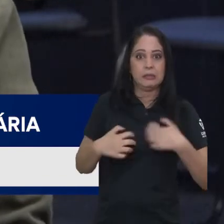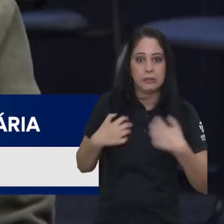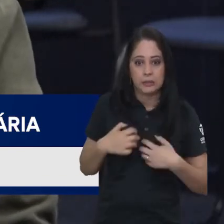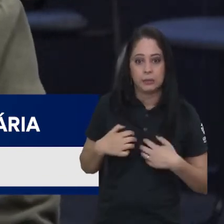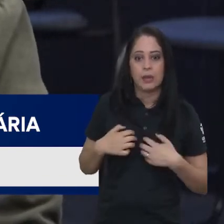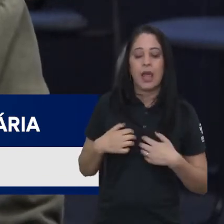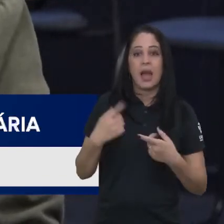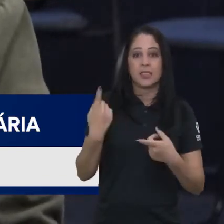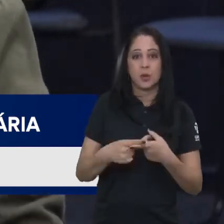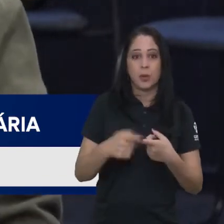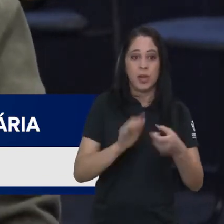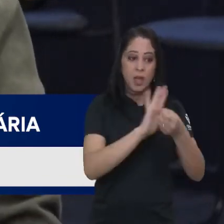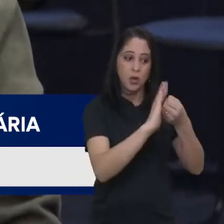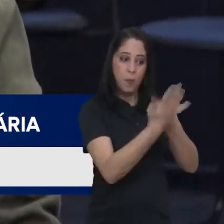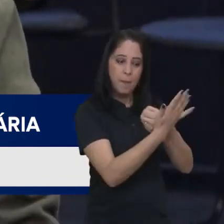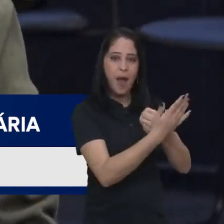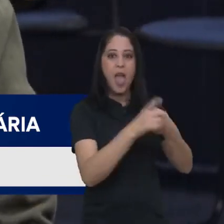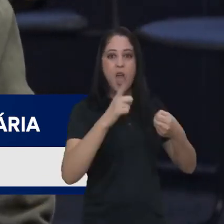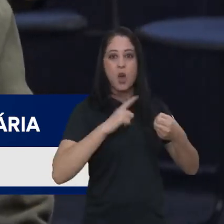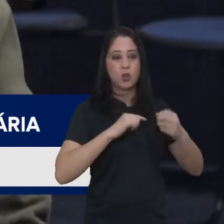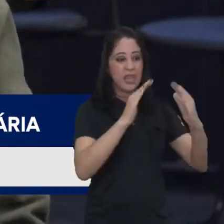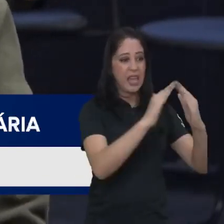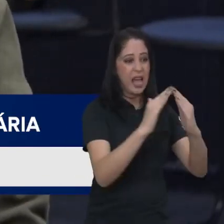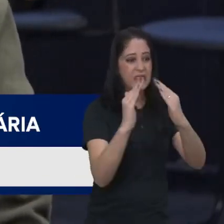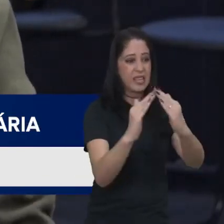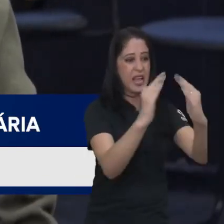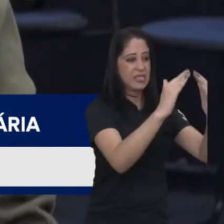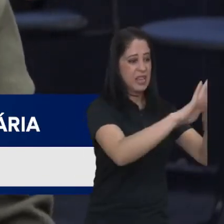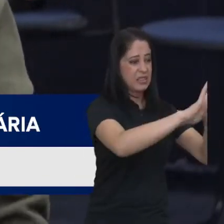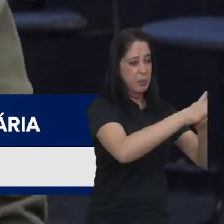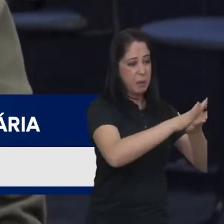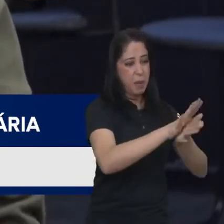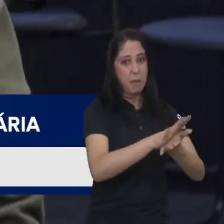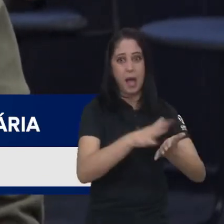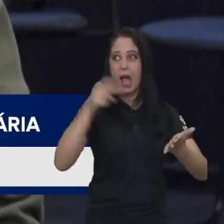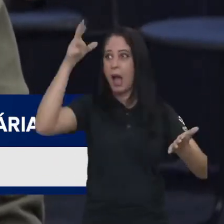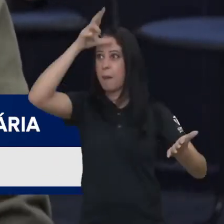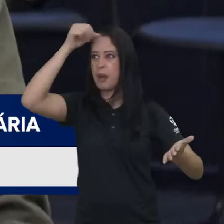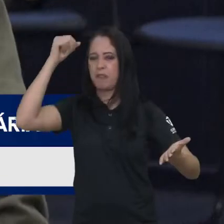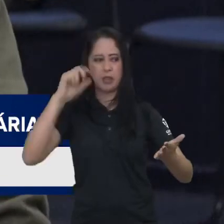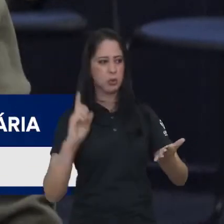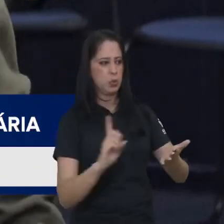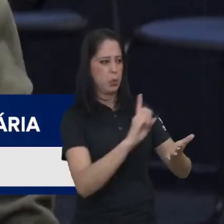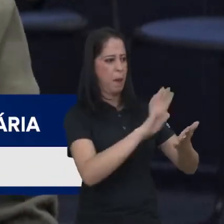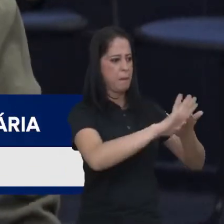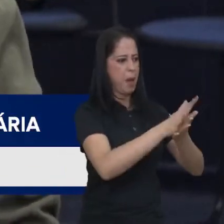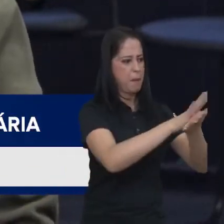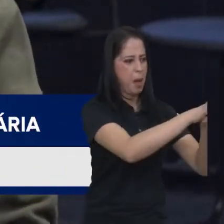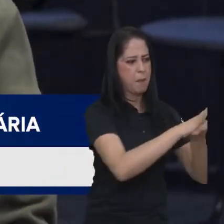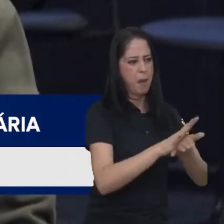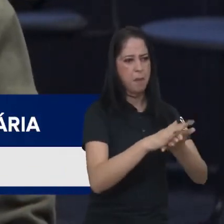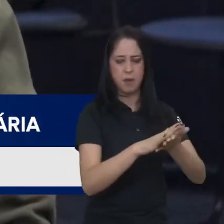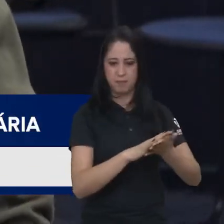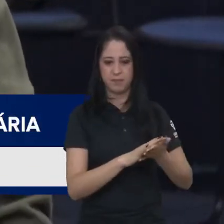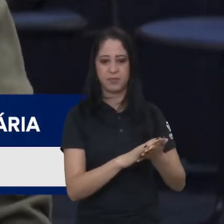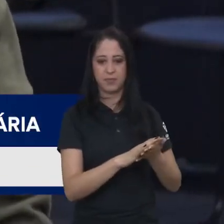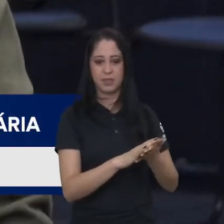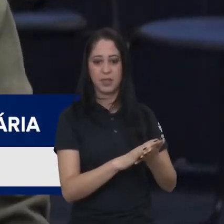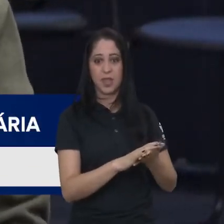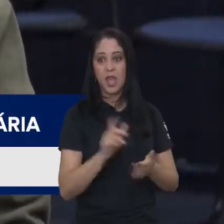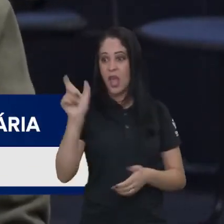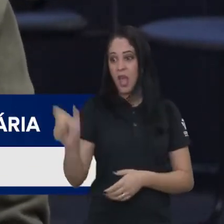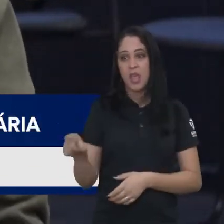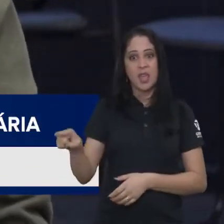demolição da construção, e a prefeitura entrando com vários comunicados contra ele,